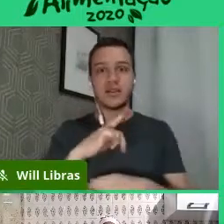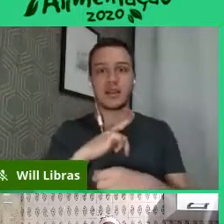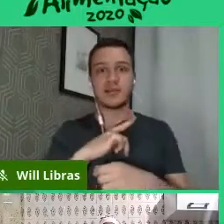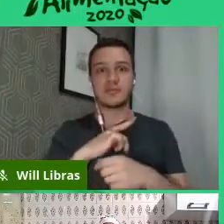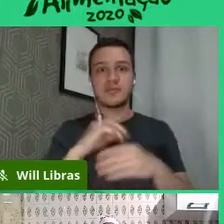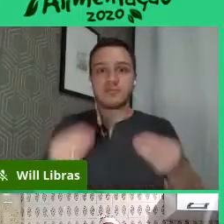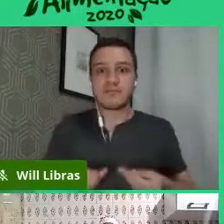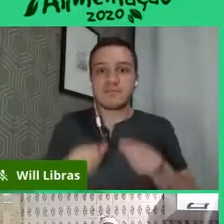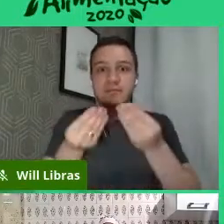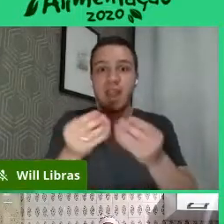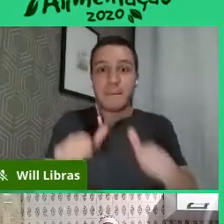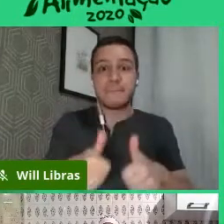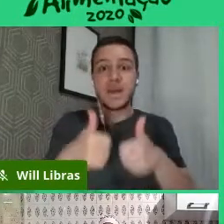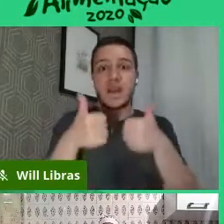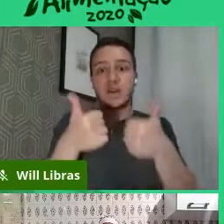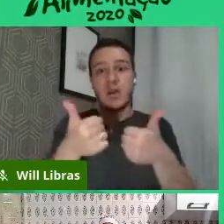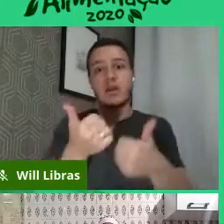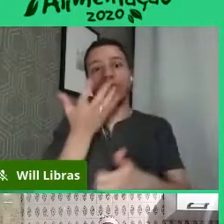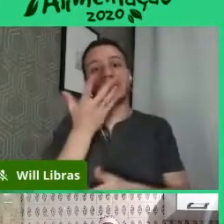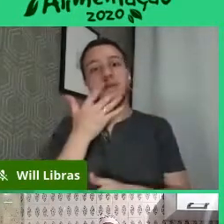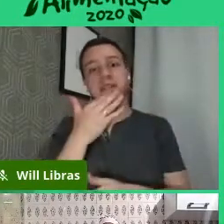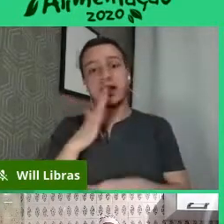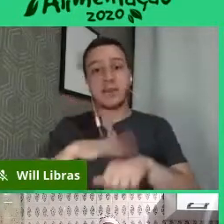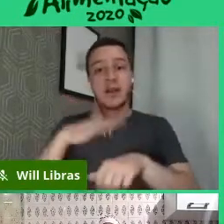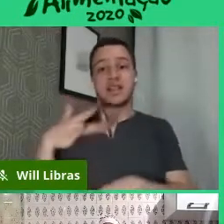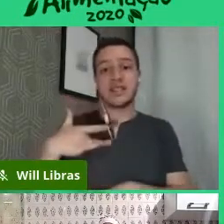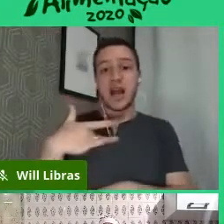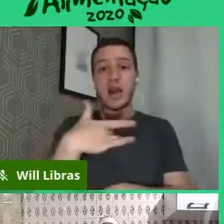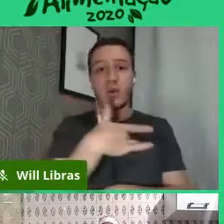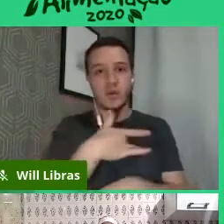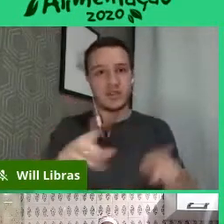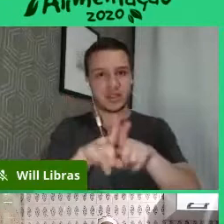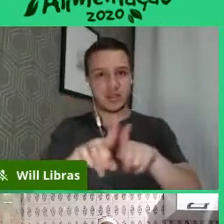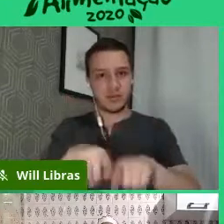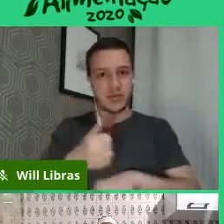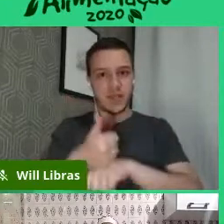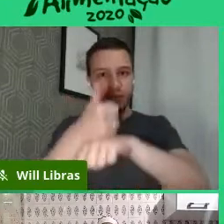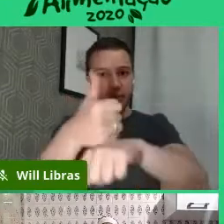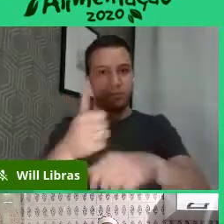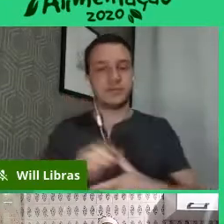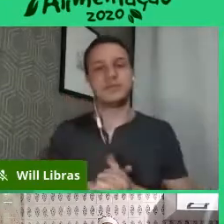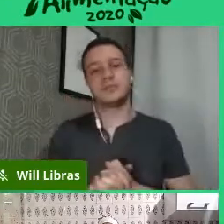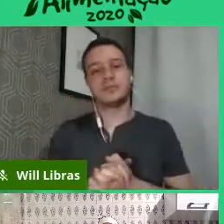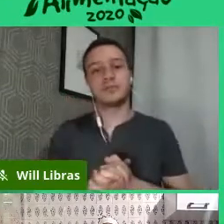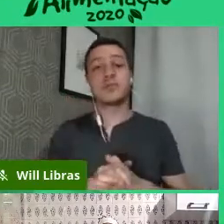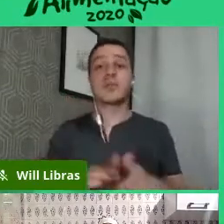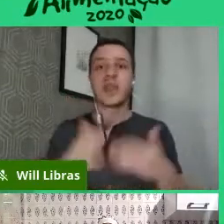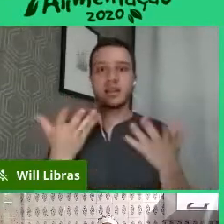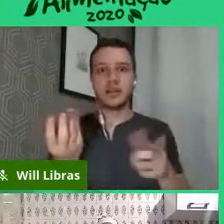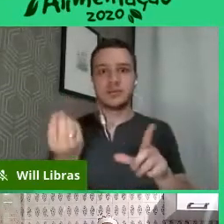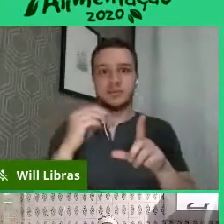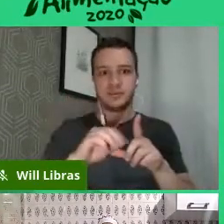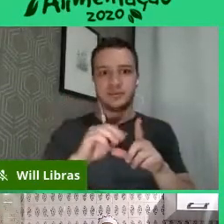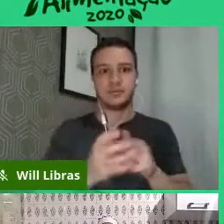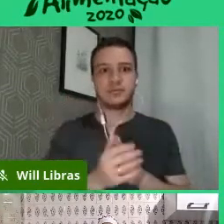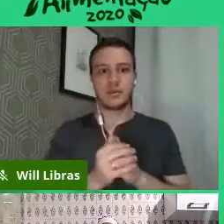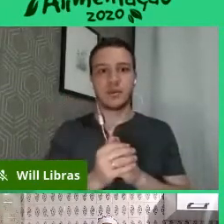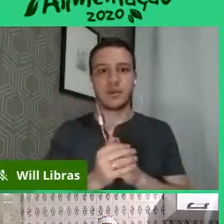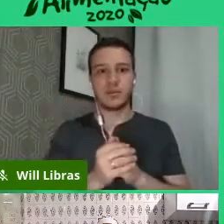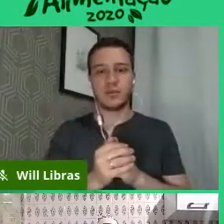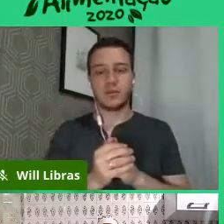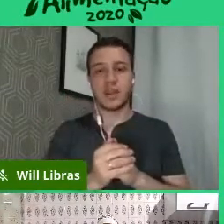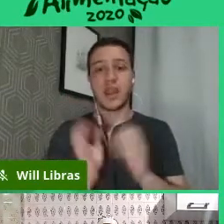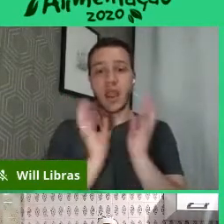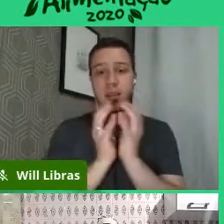essas crianças, né? Um aporte nutricional maior, tá? Então, eu vou colocar aqui um pedaço de repolho